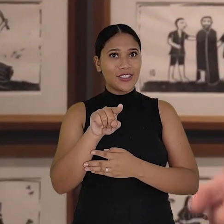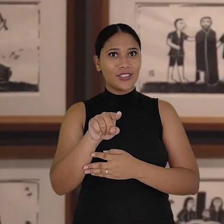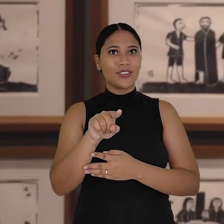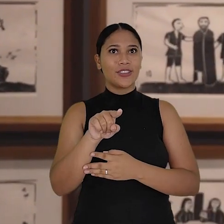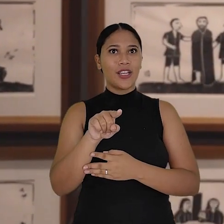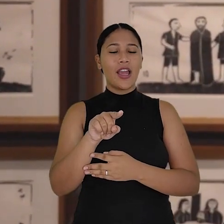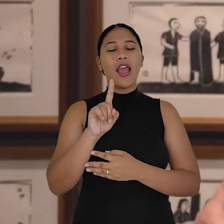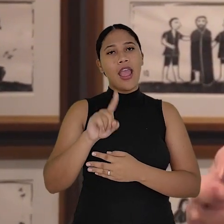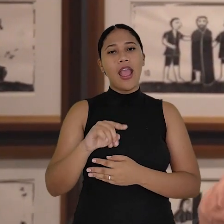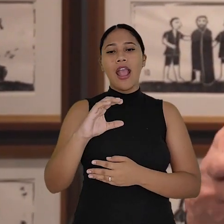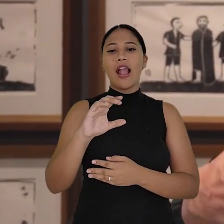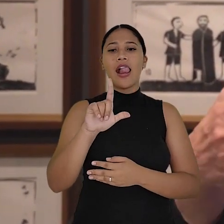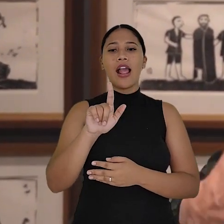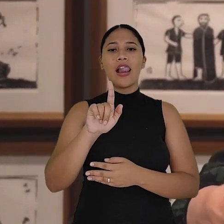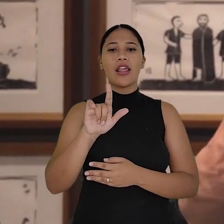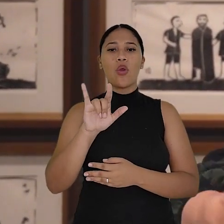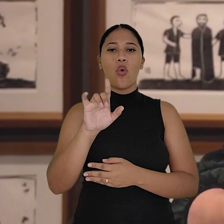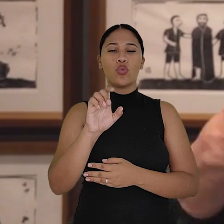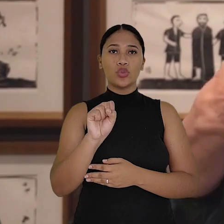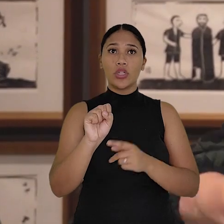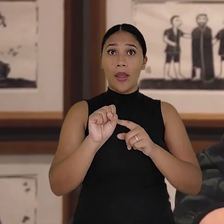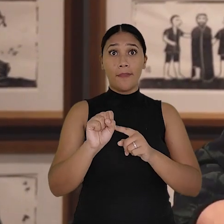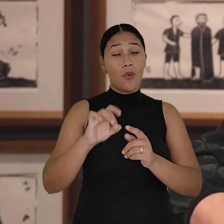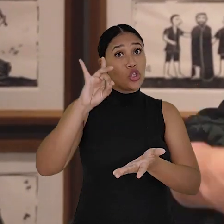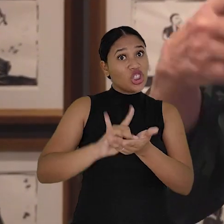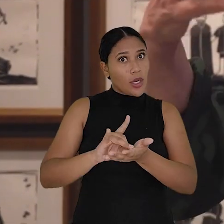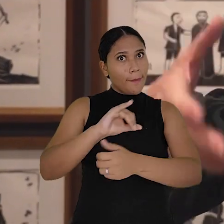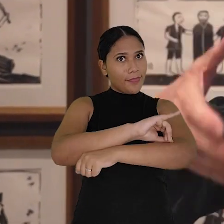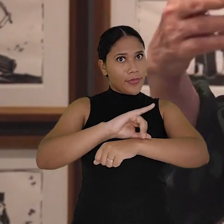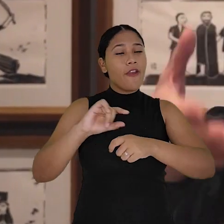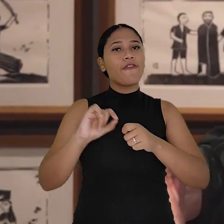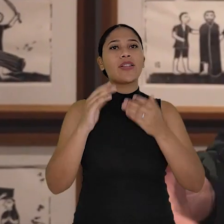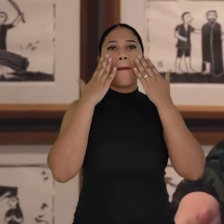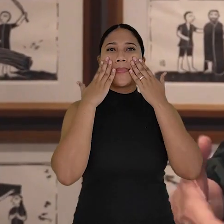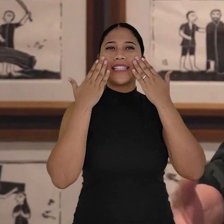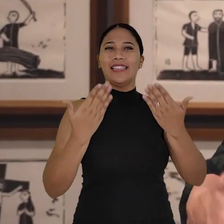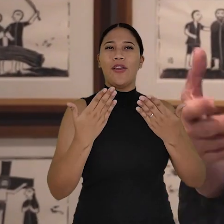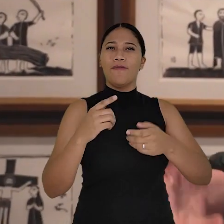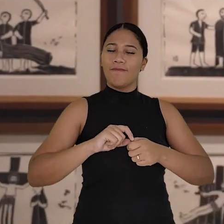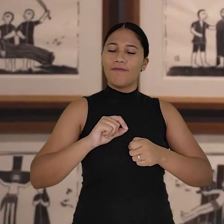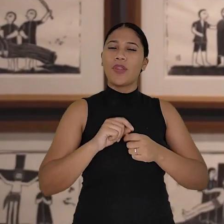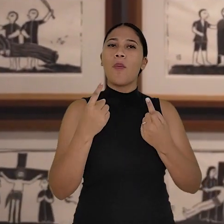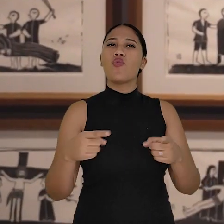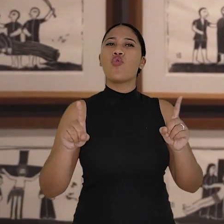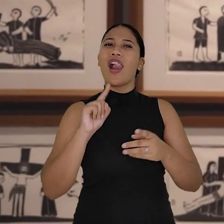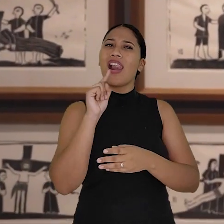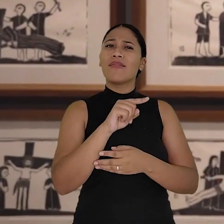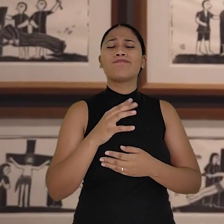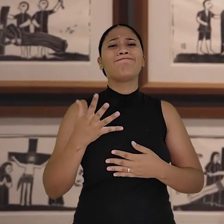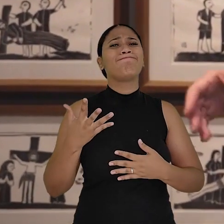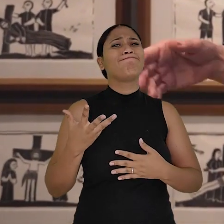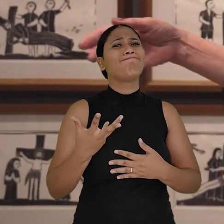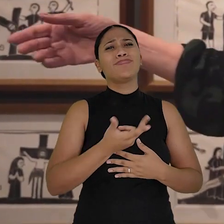dos Clérigos, que é onde foi originalmente a exposição, a gente fez uma apresentação de música lá. Foi